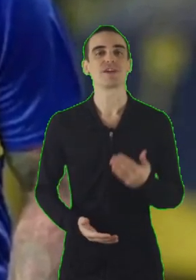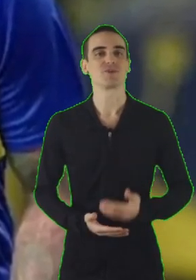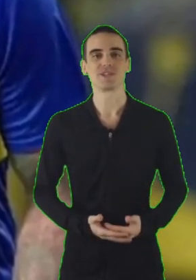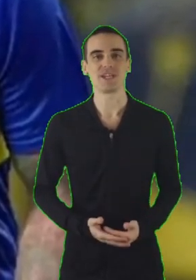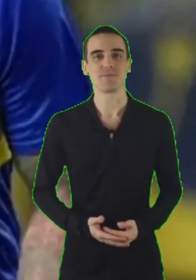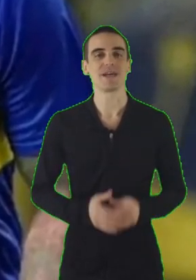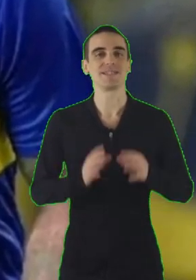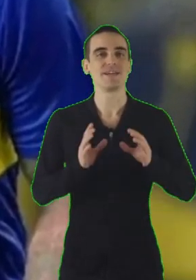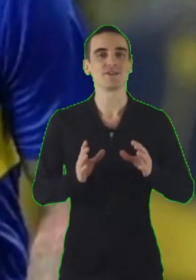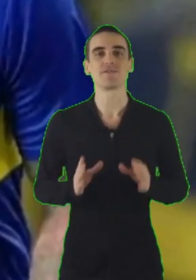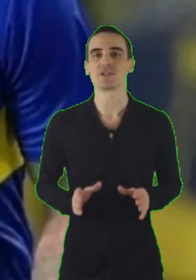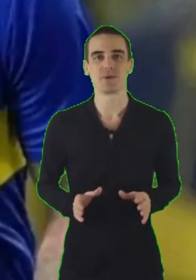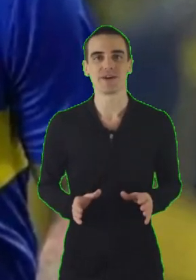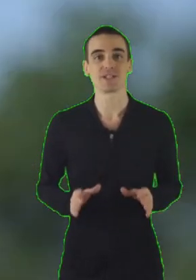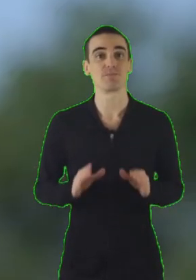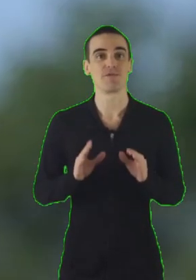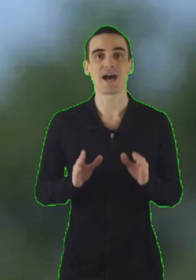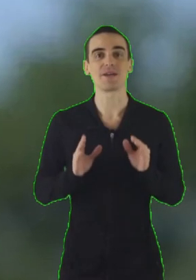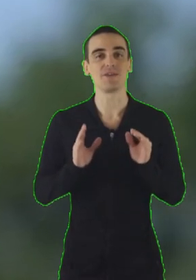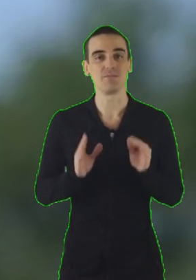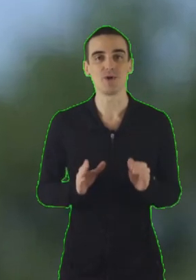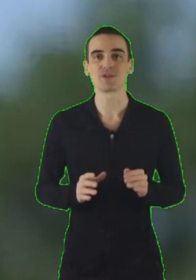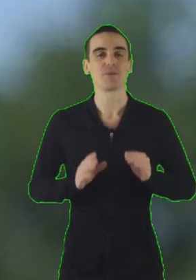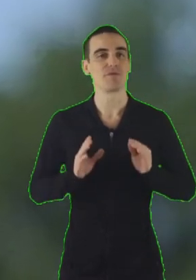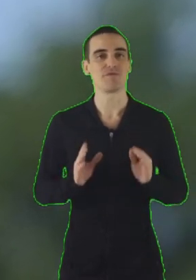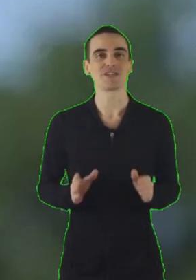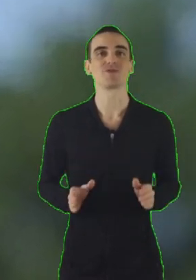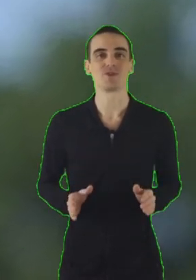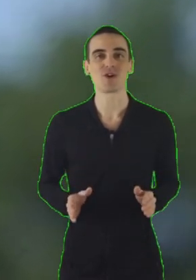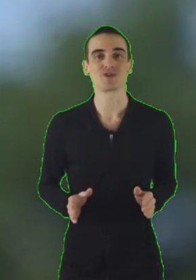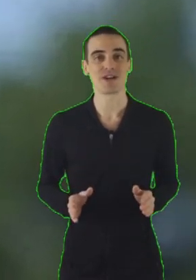Se inscreva no canal, pois a qualquer momento te atualizo com mais novidades sobre o Cruzeiro.